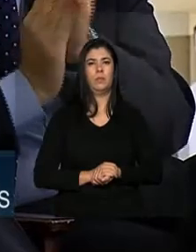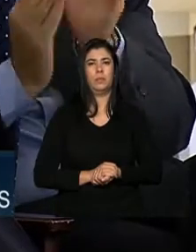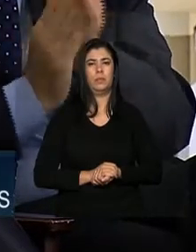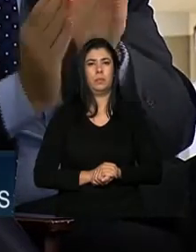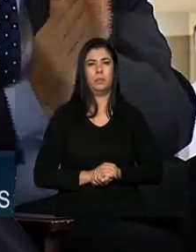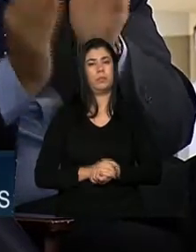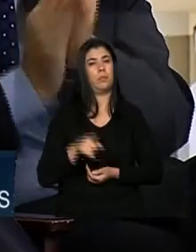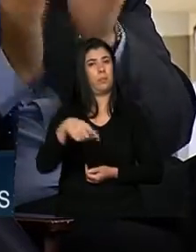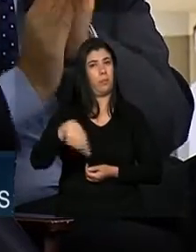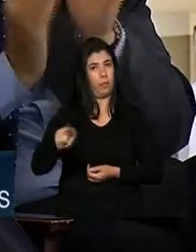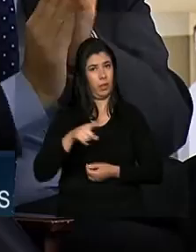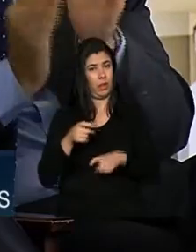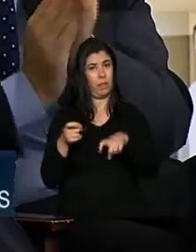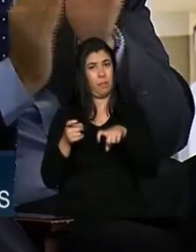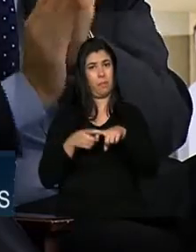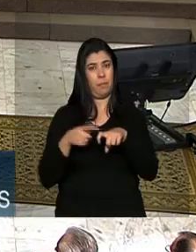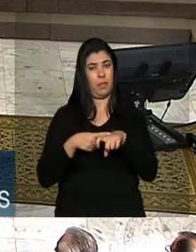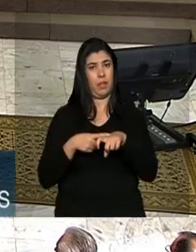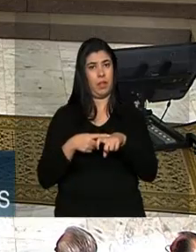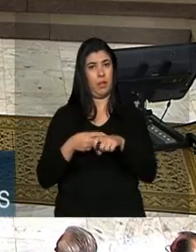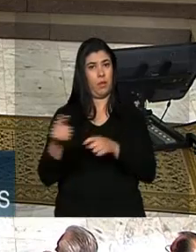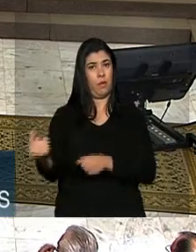que deram mostra